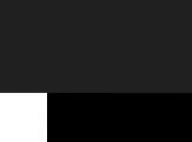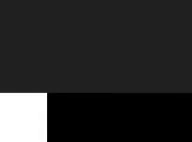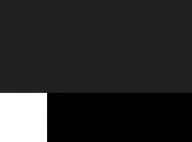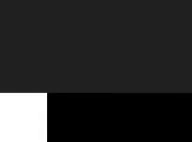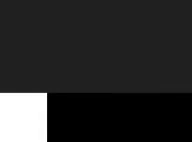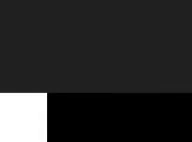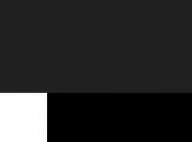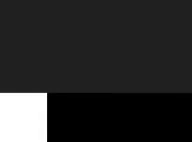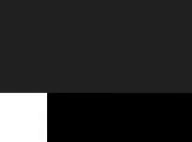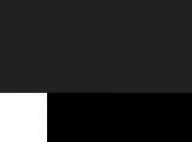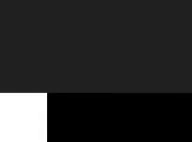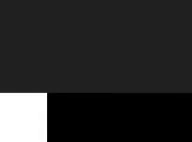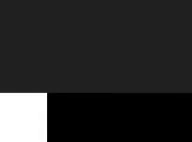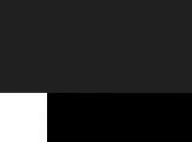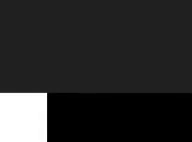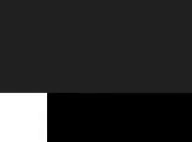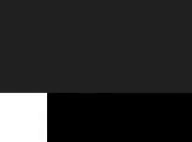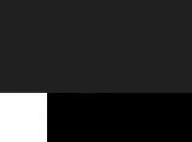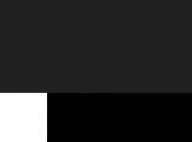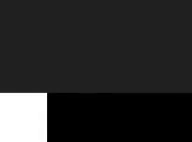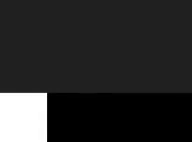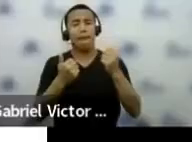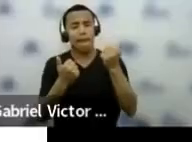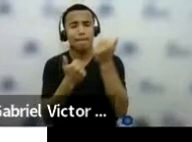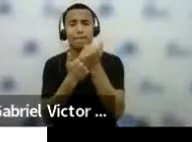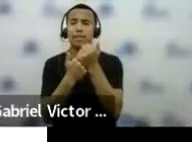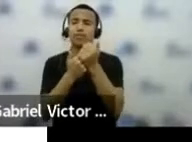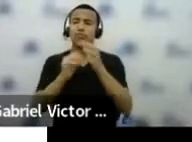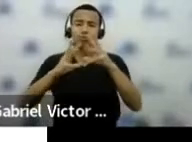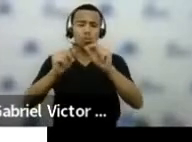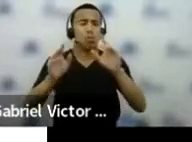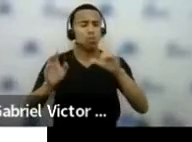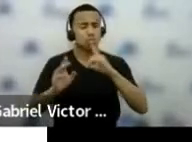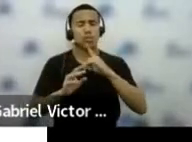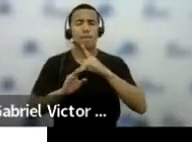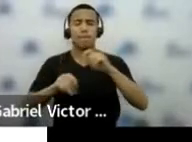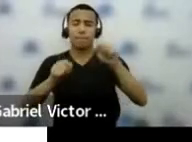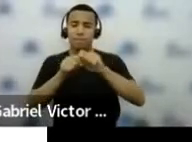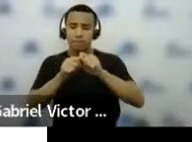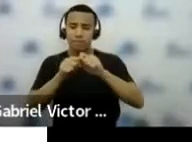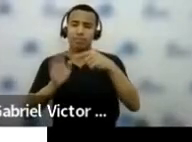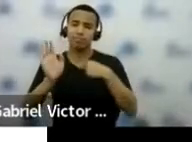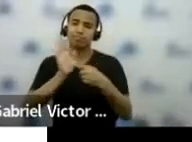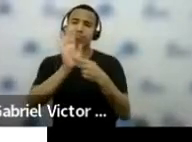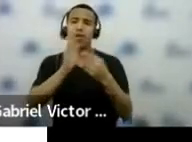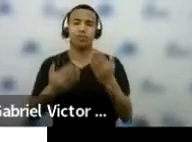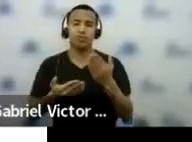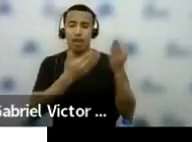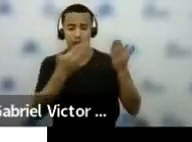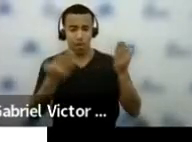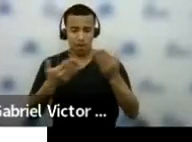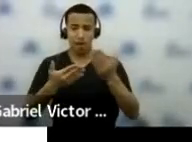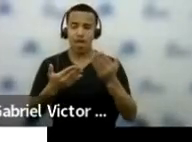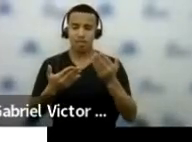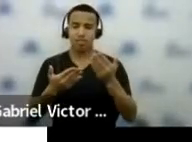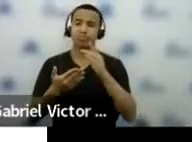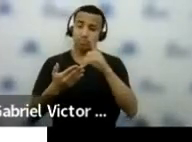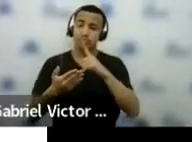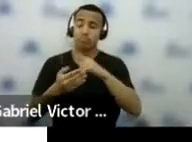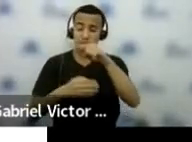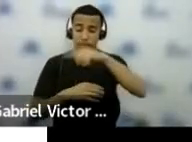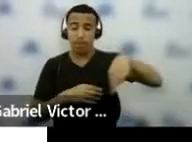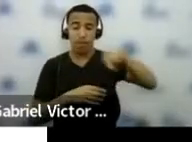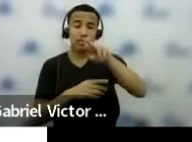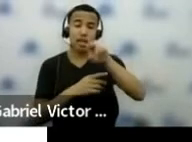trabalho que vem sendo feito é de apoio à estruturação desses projetos complexos, como o Basic Funding, que eu mostro em seguida. Então, temos essa rede